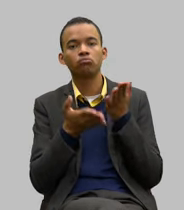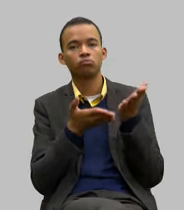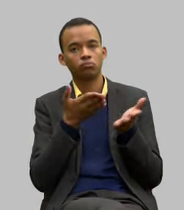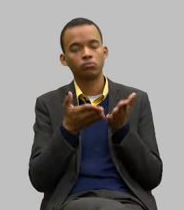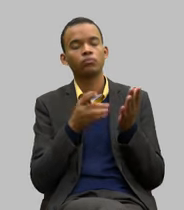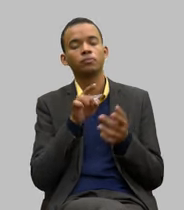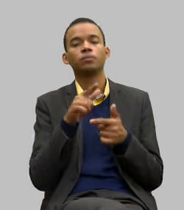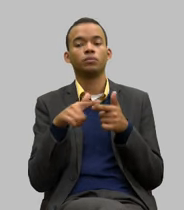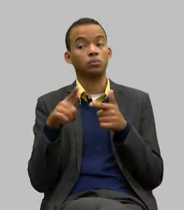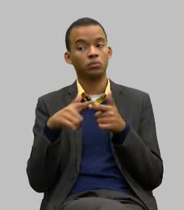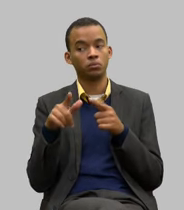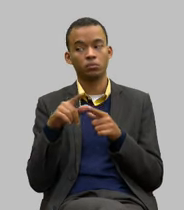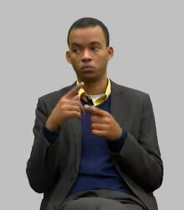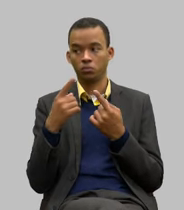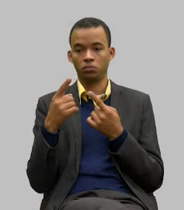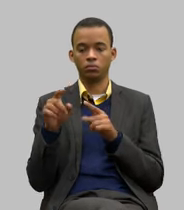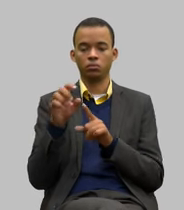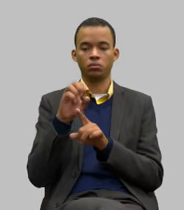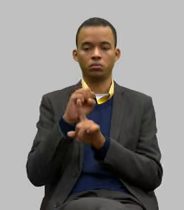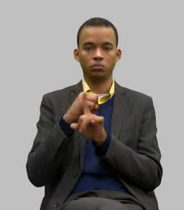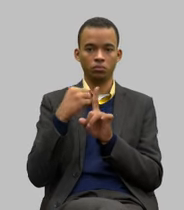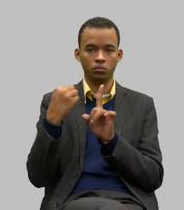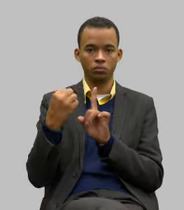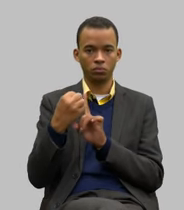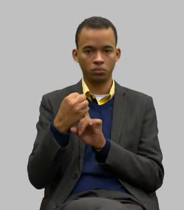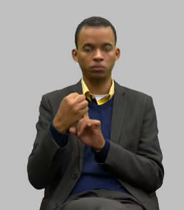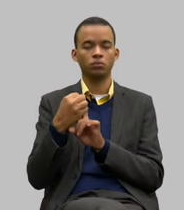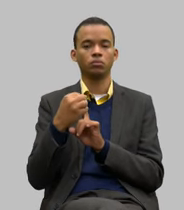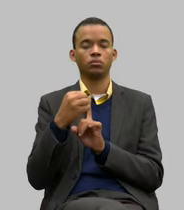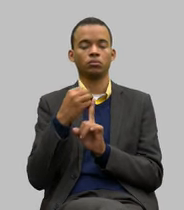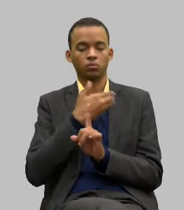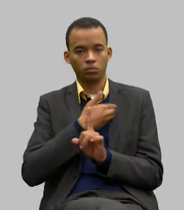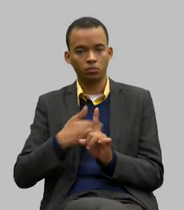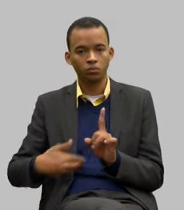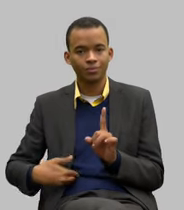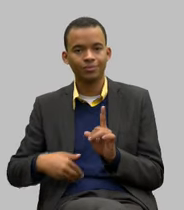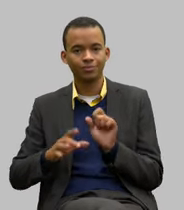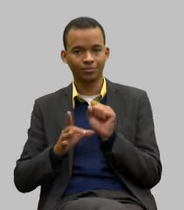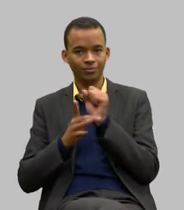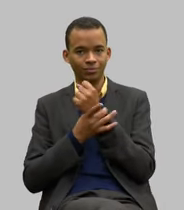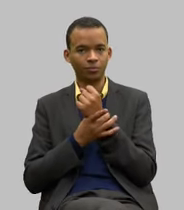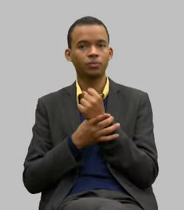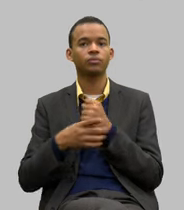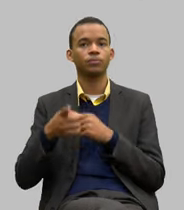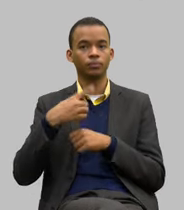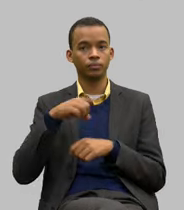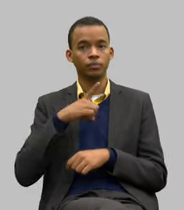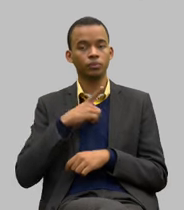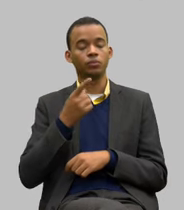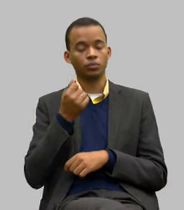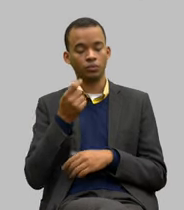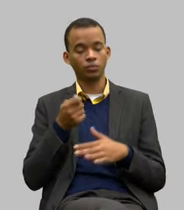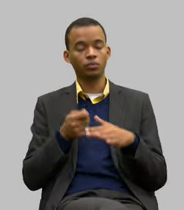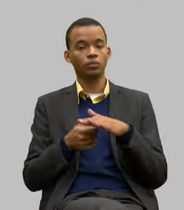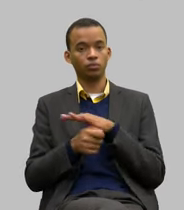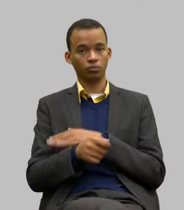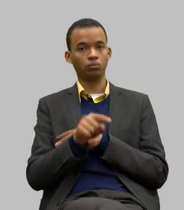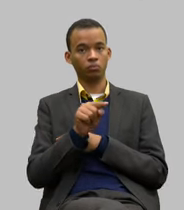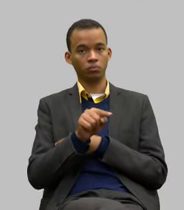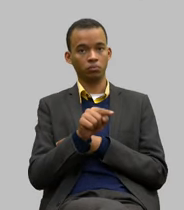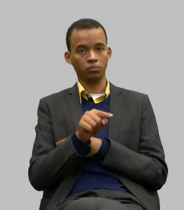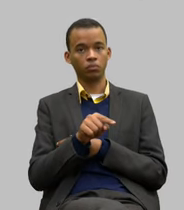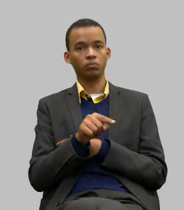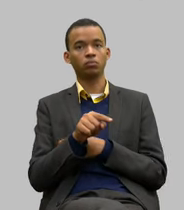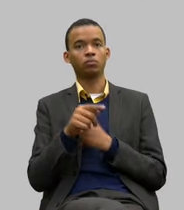Pública foi feito nós temos um investimento bom investimento pesado no que di respeita a essa área e infelizmente né a gente tem